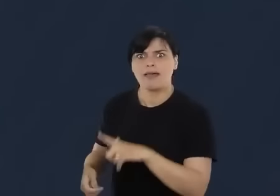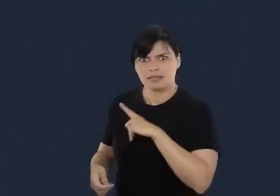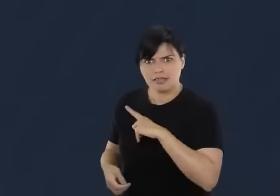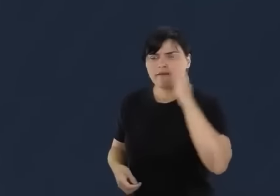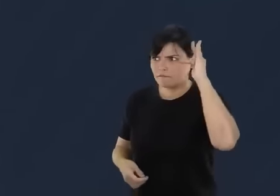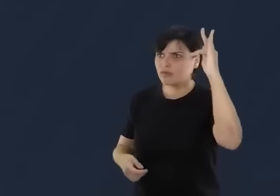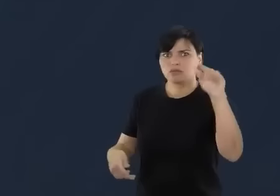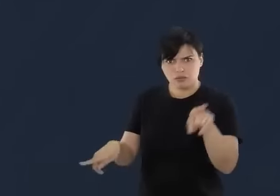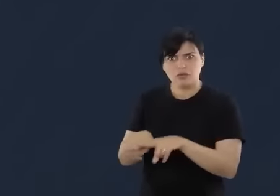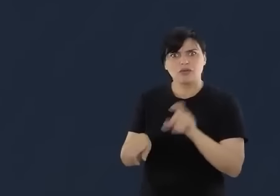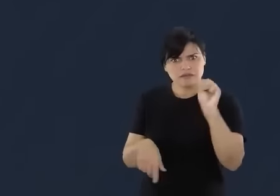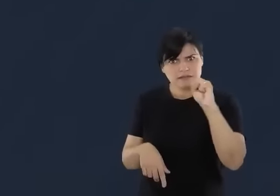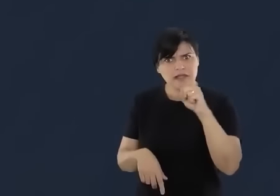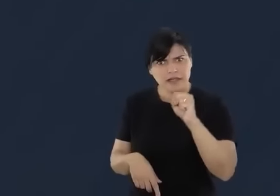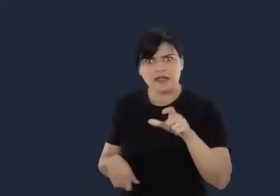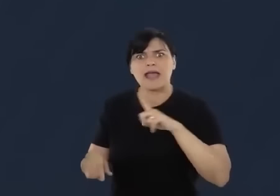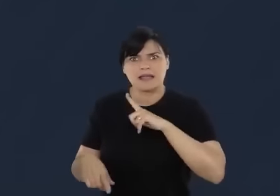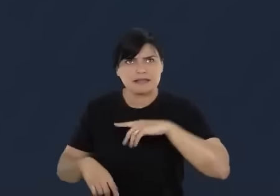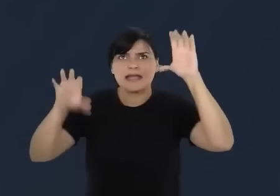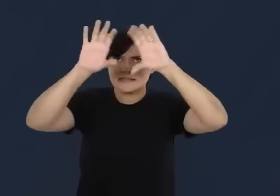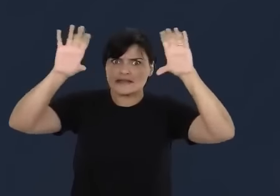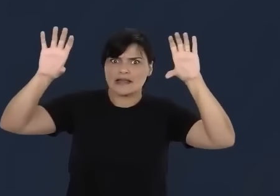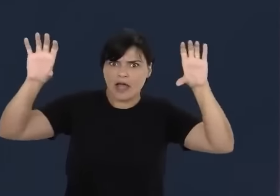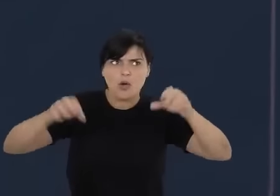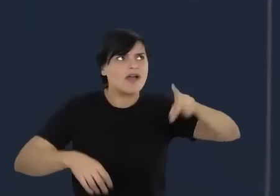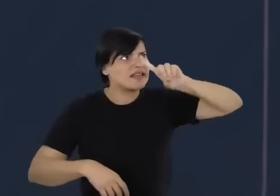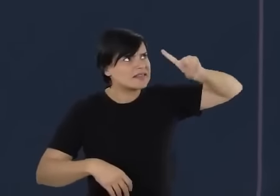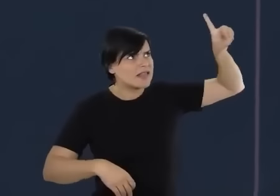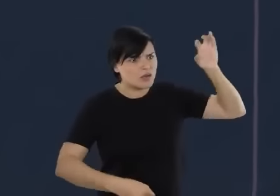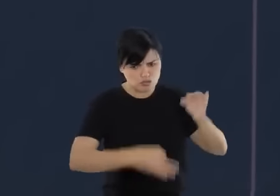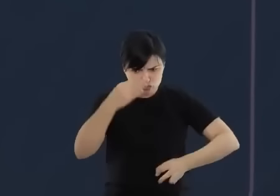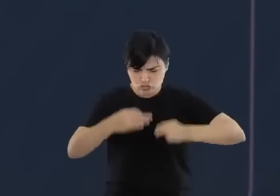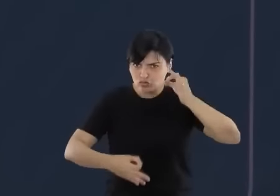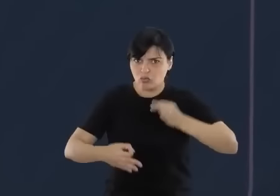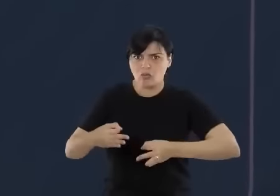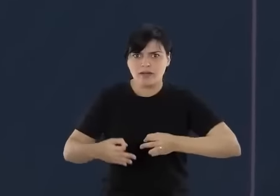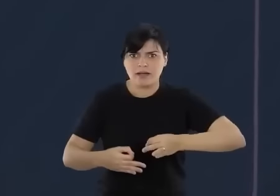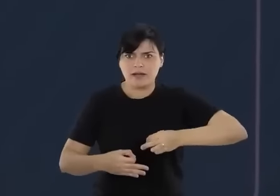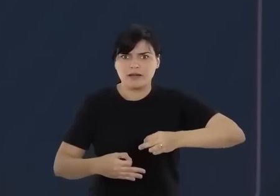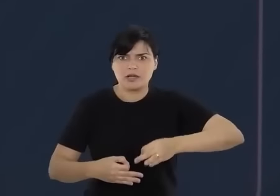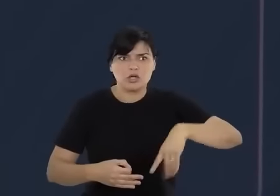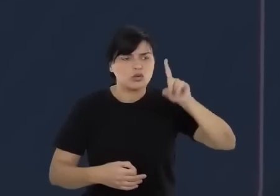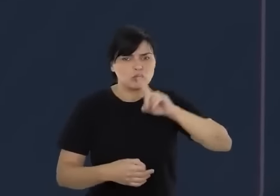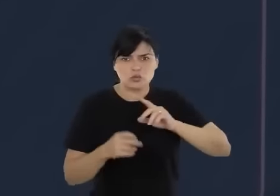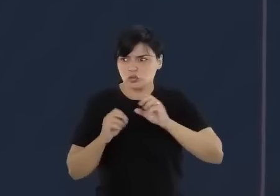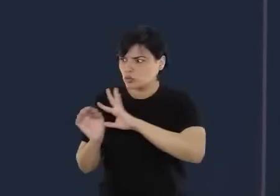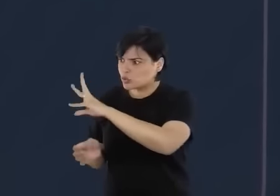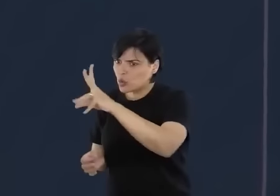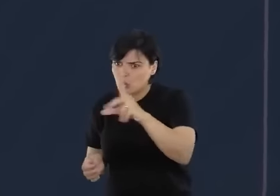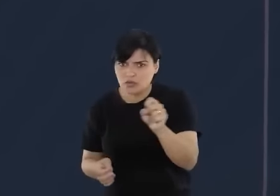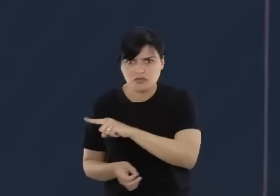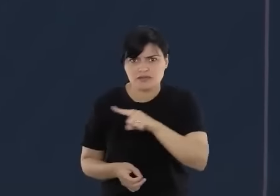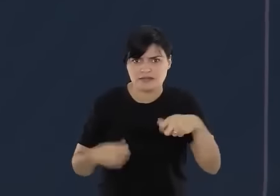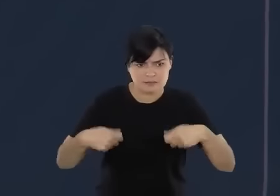estabeleceu um dia que vai julgar o mundo e vai julgar com justiça e o juiz já está escalado e todos terão que comparecer perante Deus para dar conta